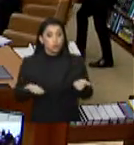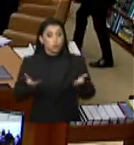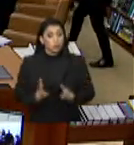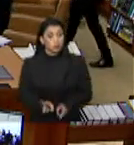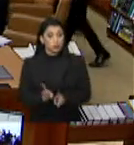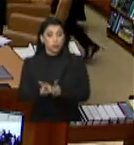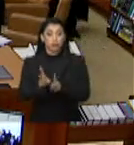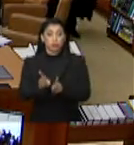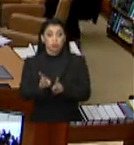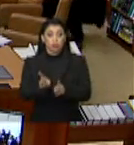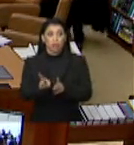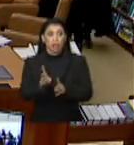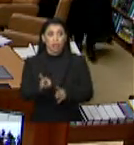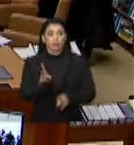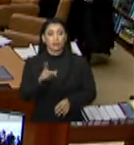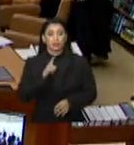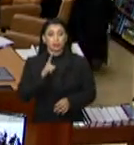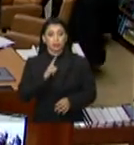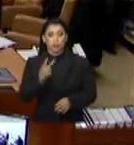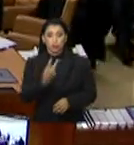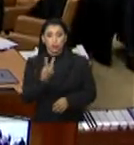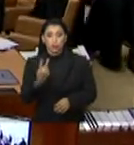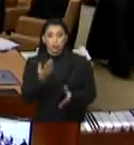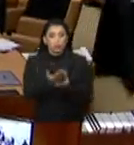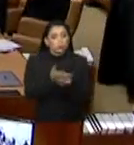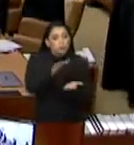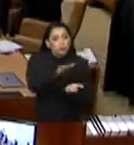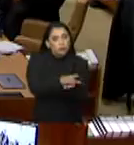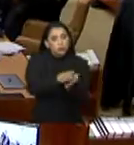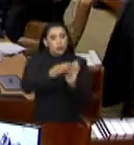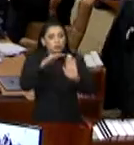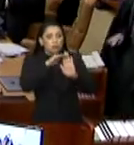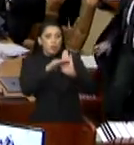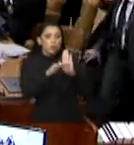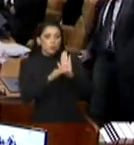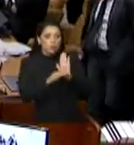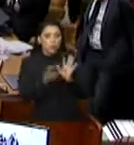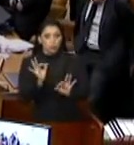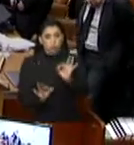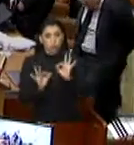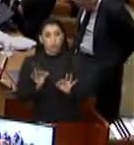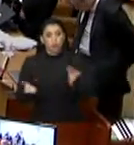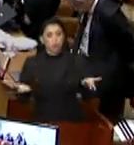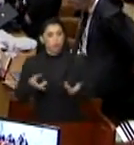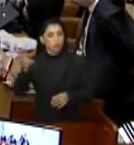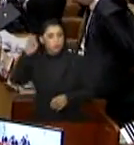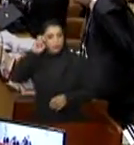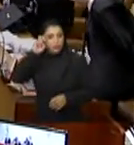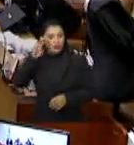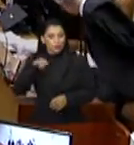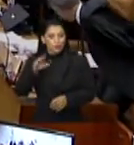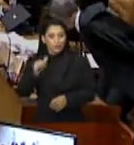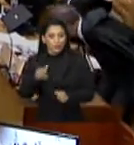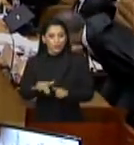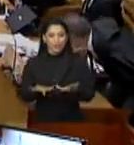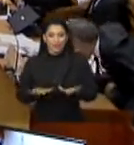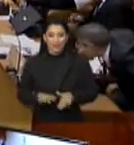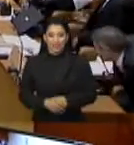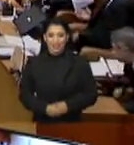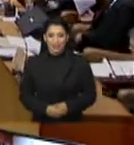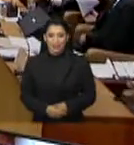continuidade agora prevista para os dois processos que estão na pauta julgamento da tarde desta quinta-feira e que vamos acompanhar ao vivo direto do